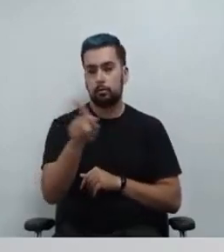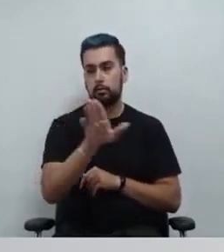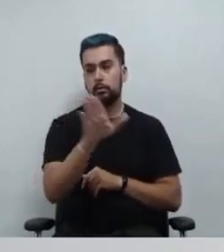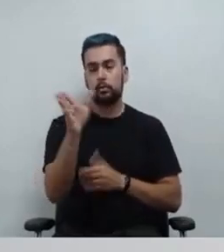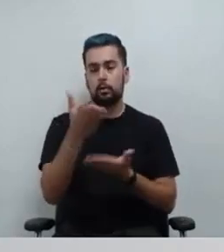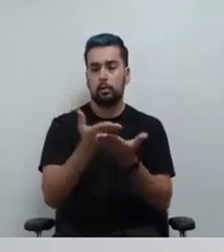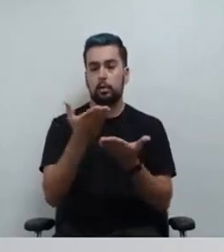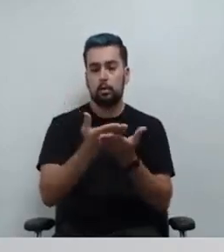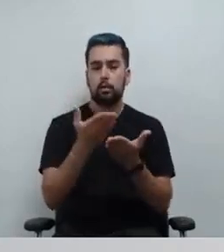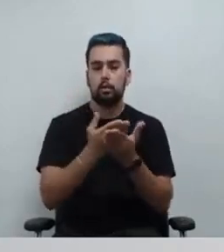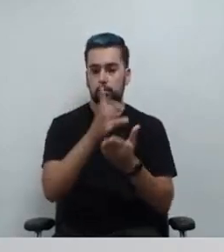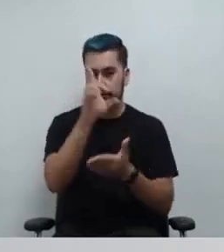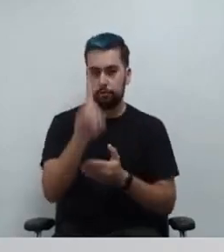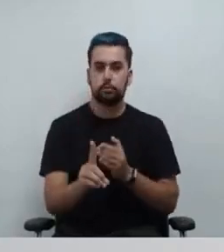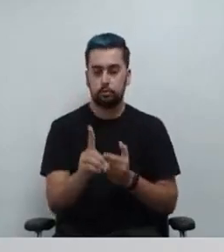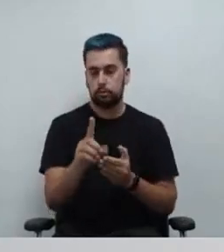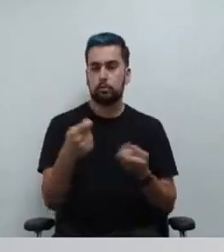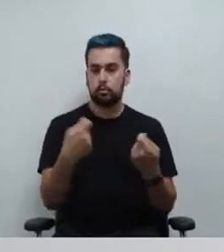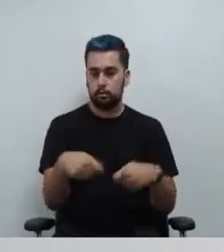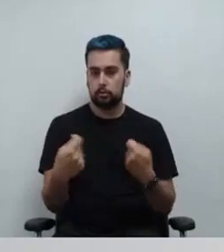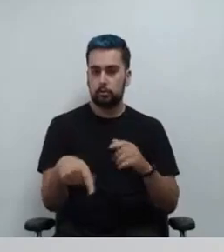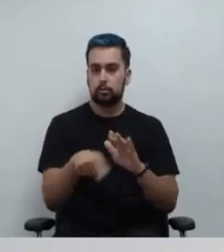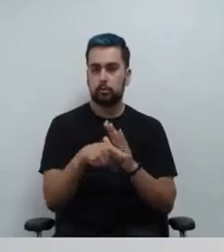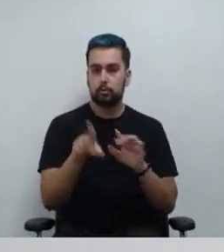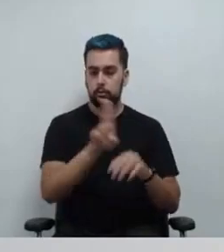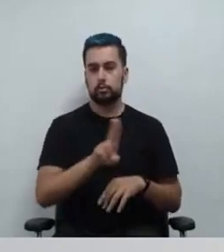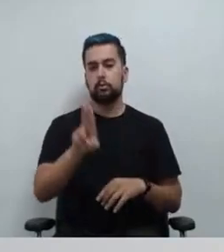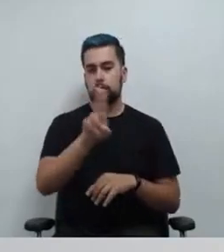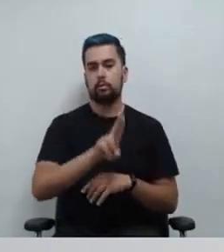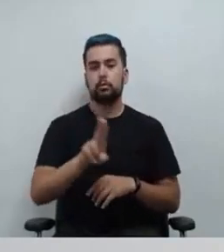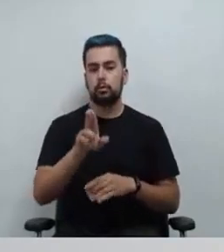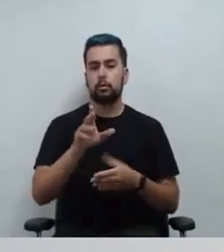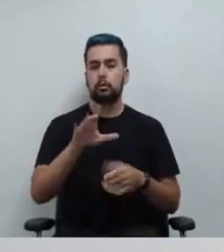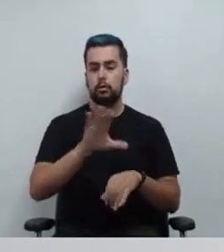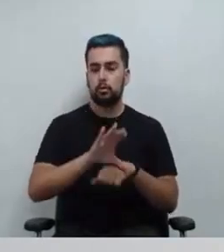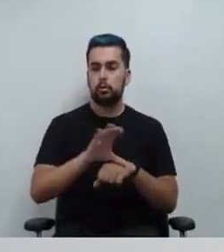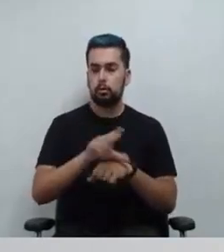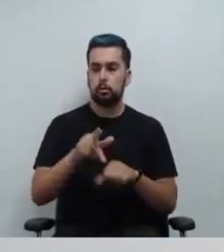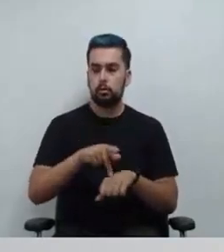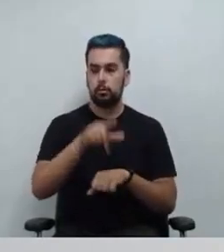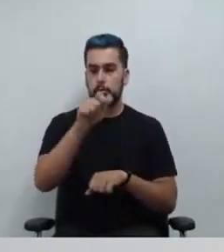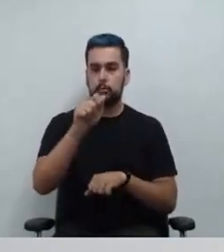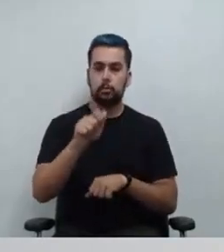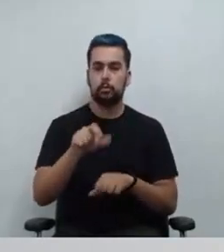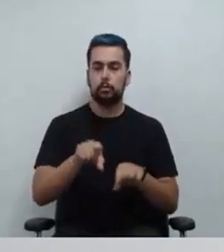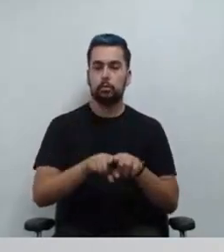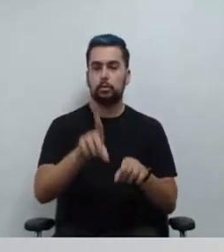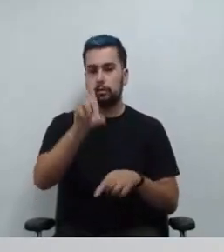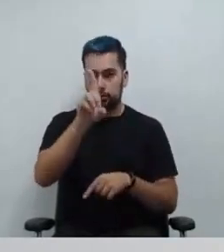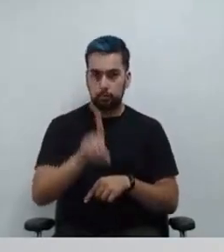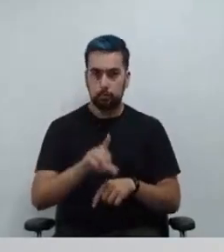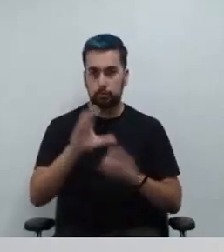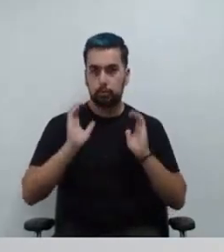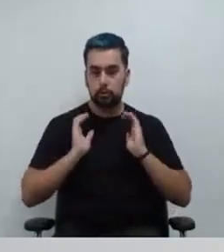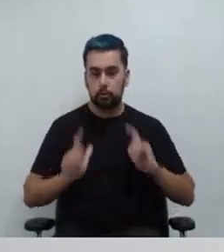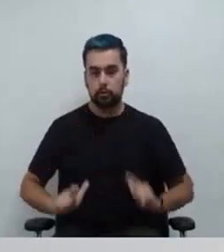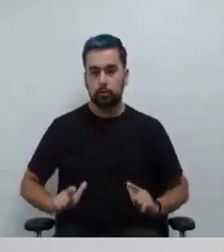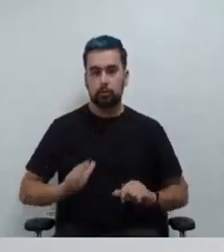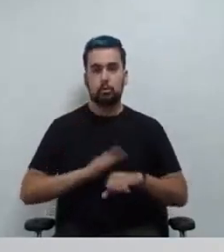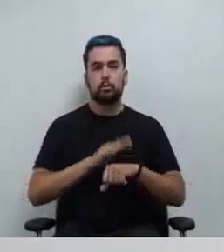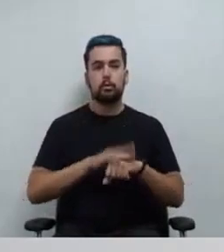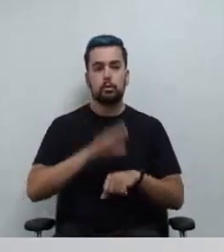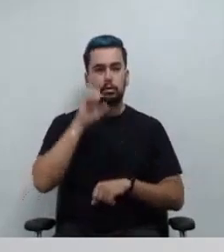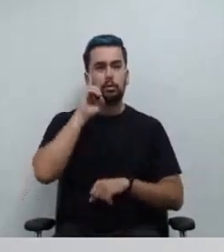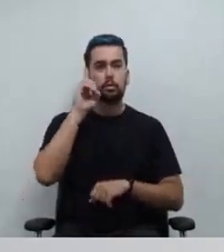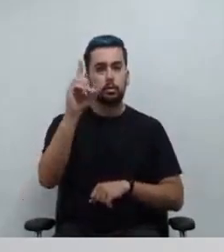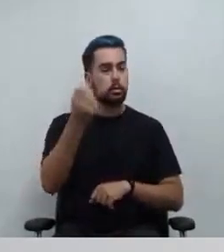personalidade e vulnerabilidade, recorte sobre os usuários da Defensoria Pública no curso de pós-graduação em Direito Civil, a ser realizado no dia 8 de abril de